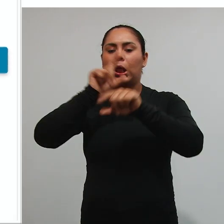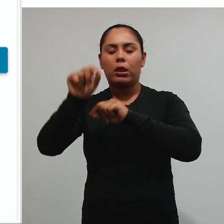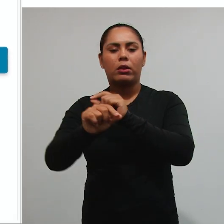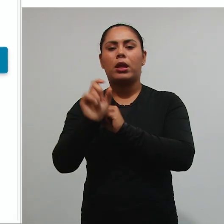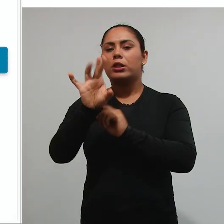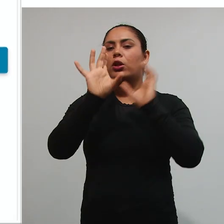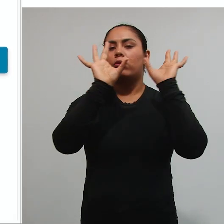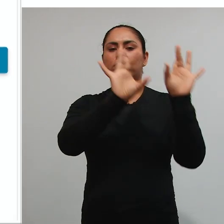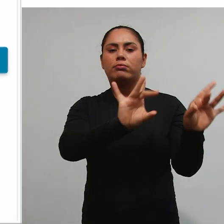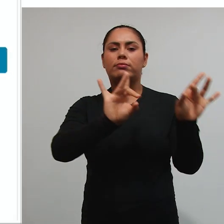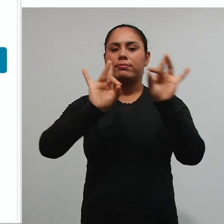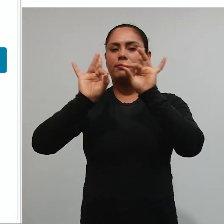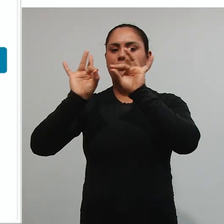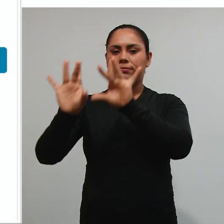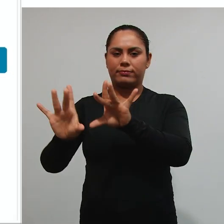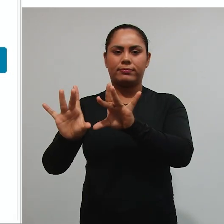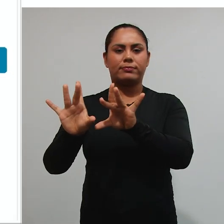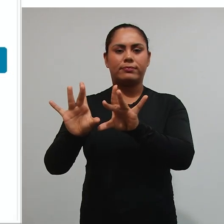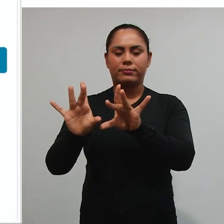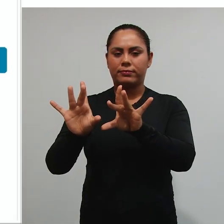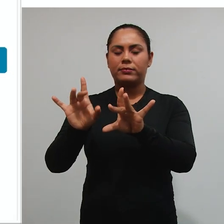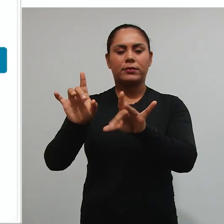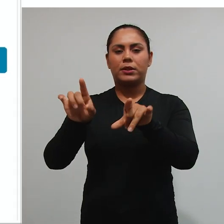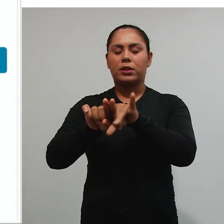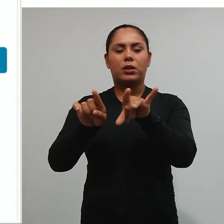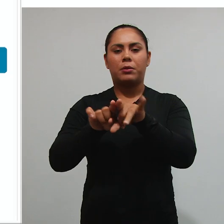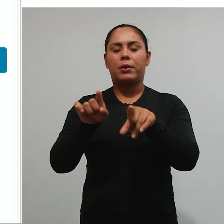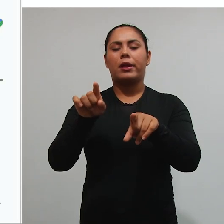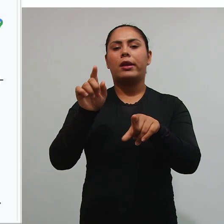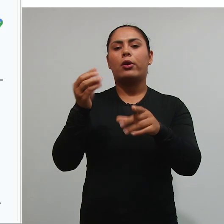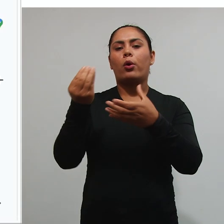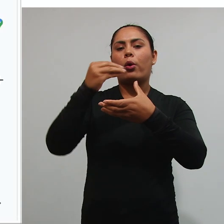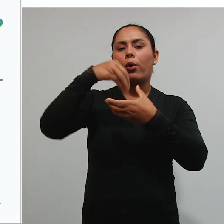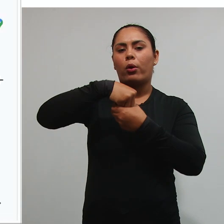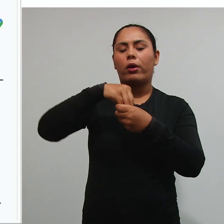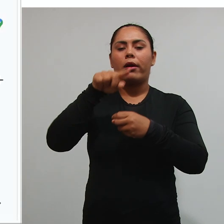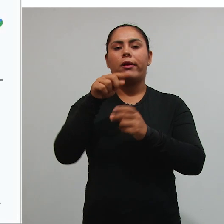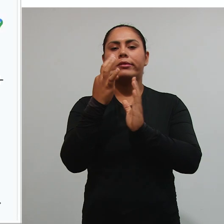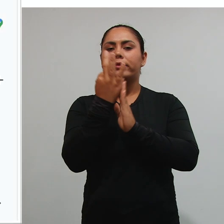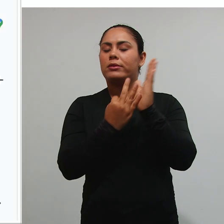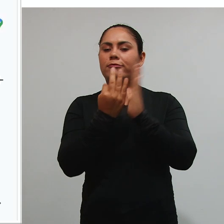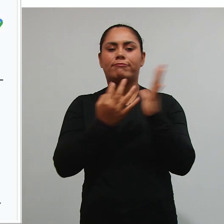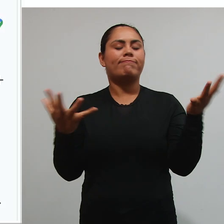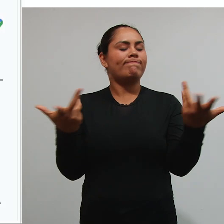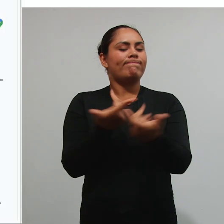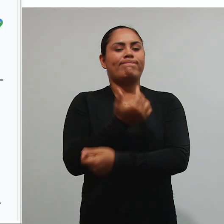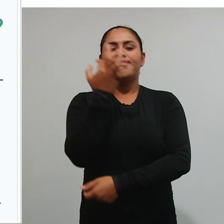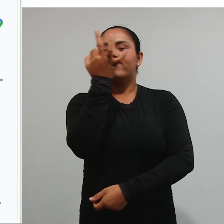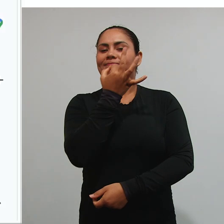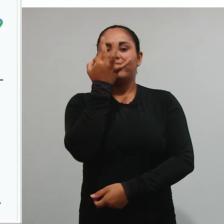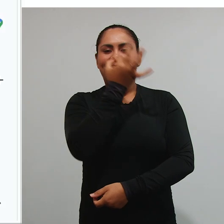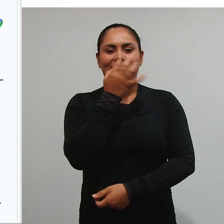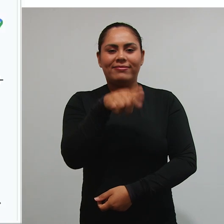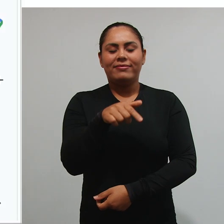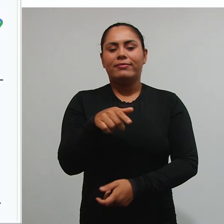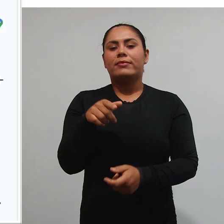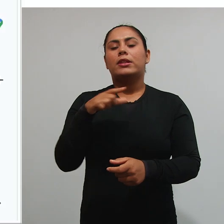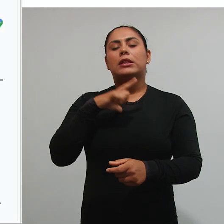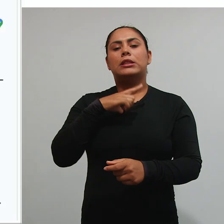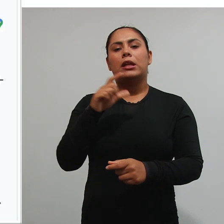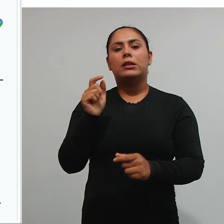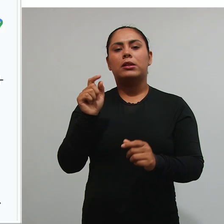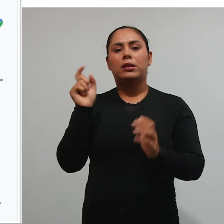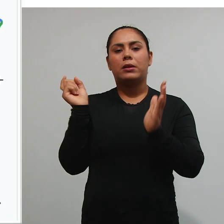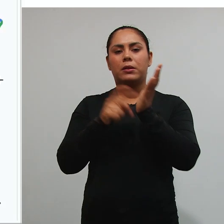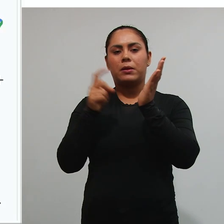você basta copiar, certo? E levar lá para o seu texto. Ai, que coisa fantástica, que coisa linda. Então, aqui vou dar os